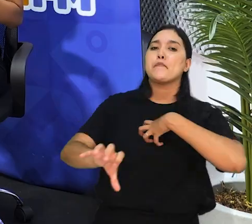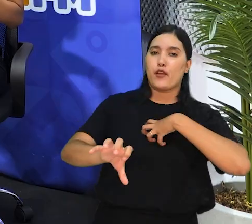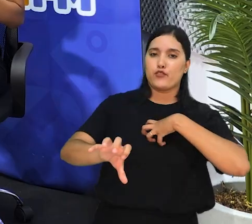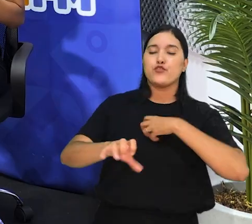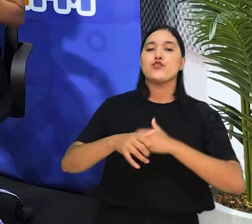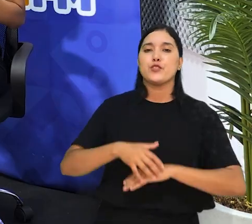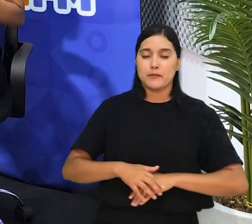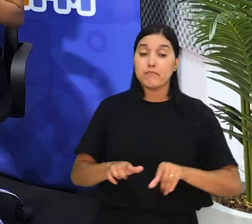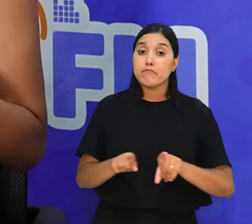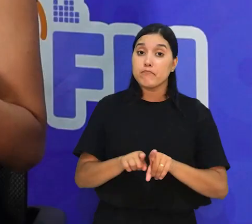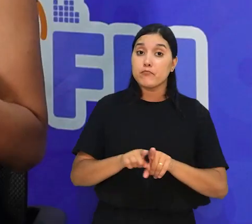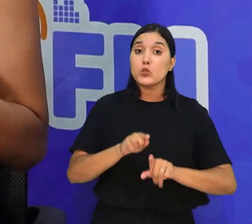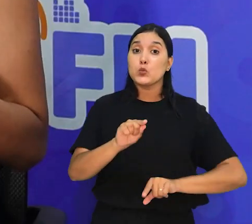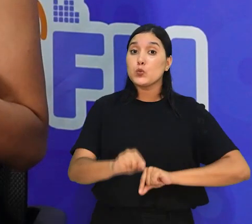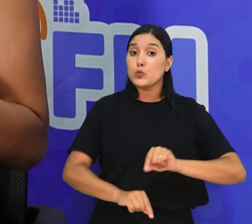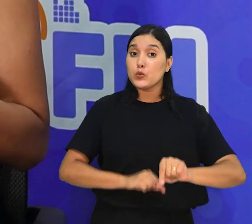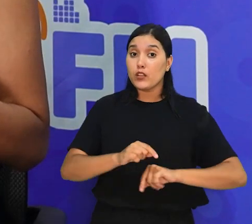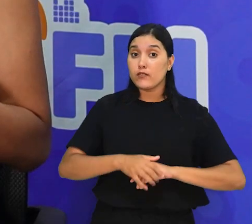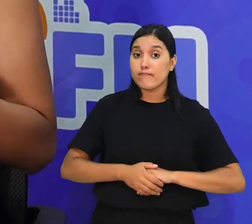empatia, com mais